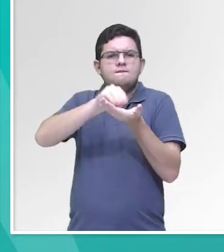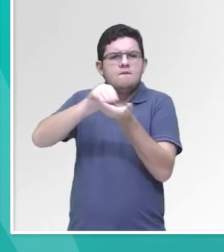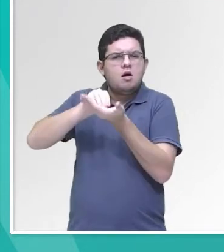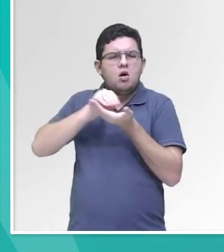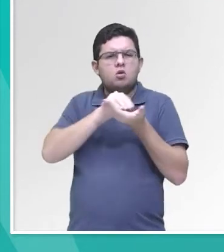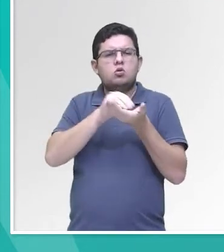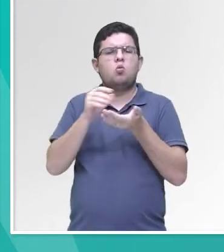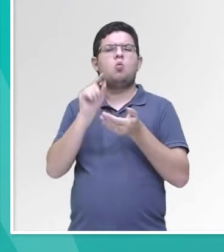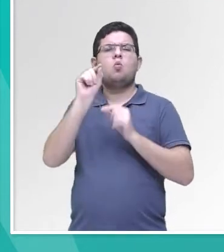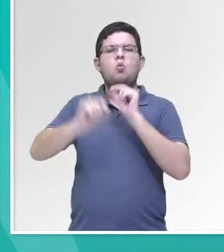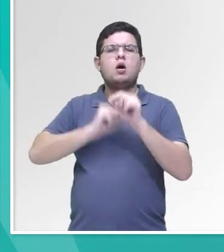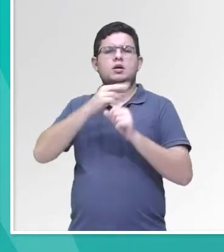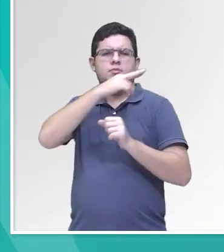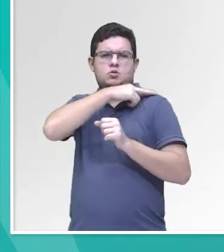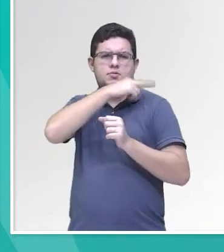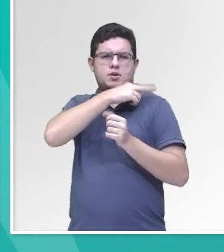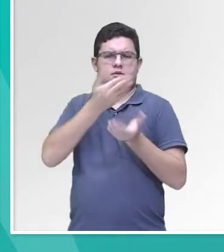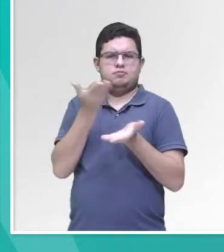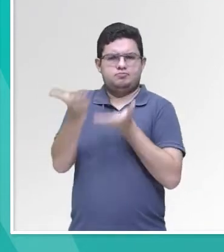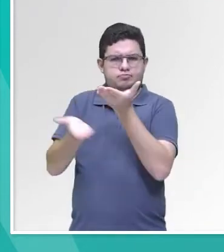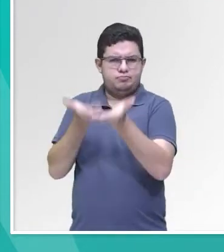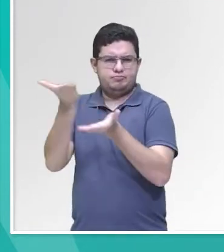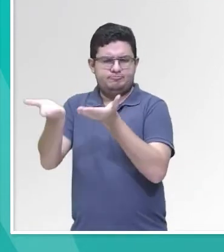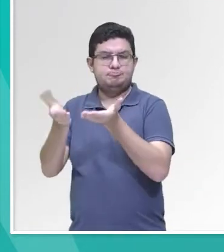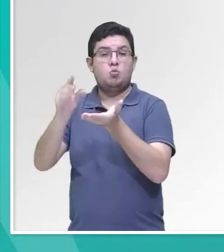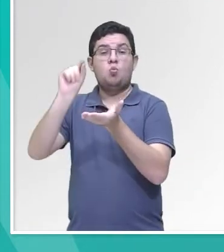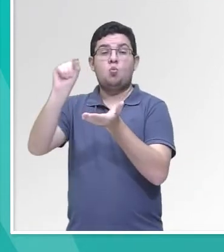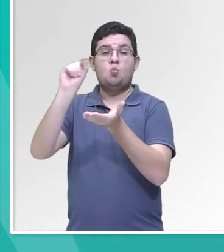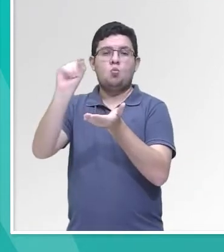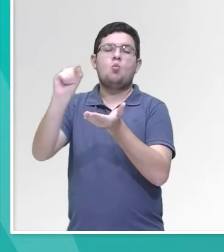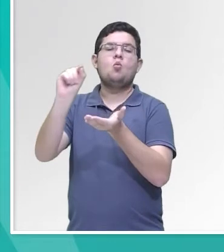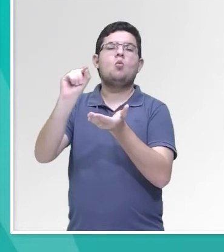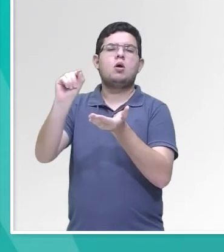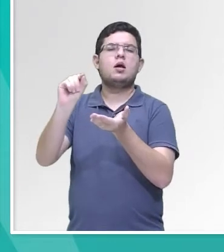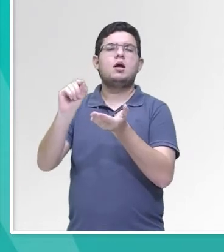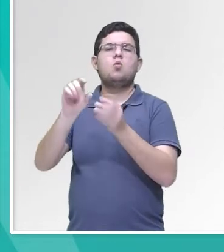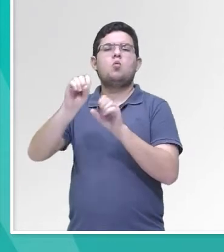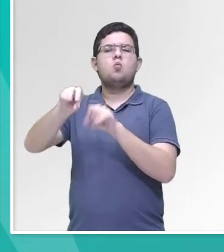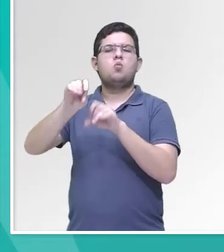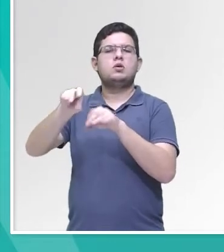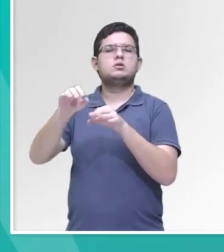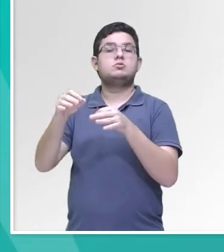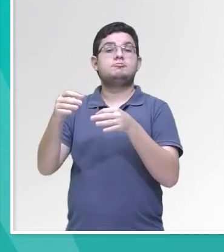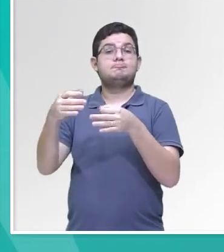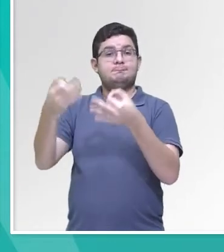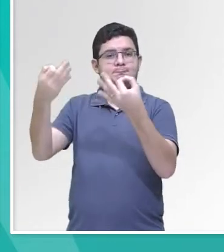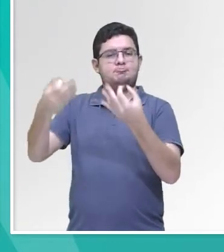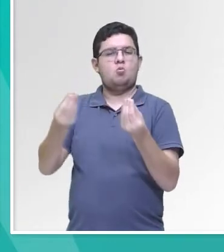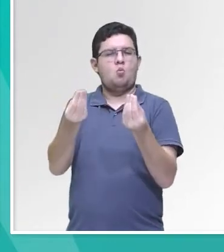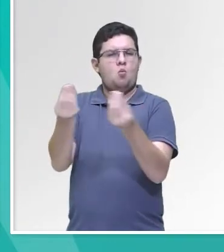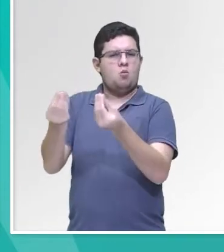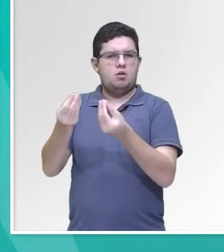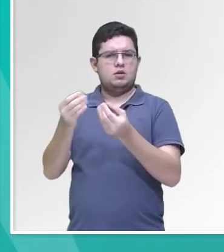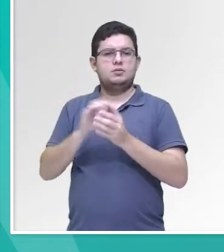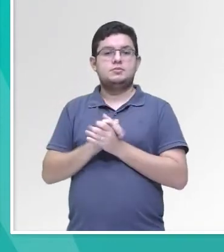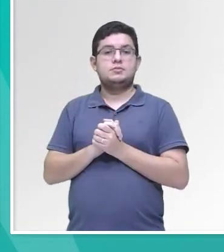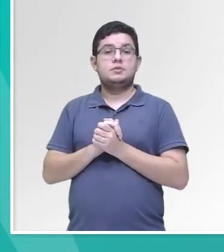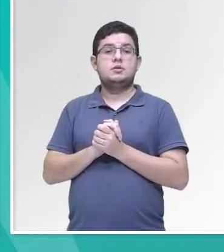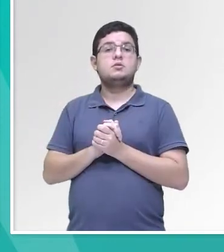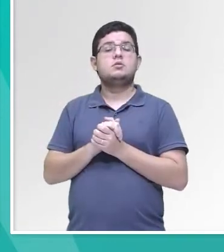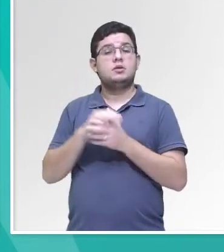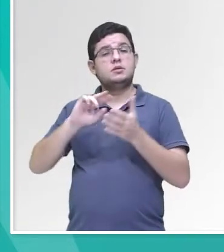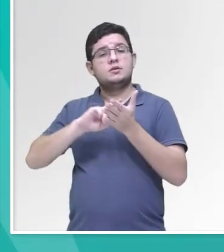não proporciona aos surdos o acesso à educação com a qualidade devida, o que caracteriza um irrespeito descomunal a esse